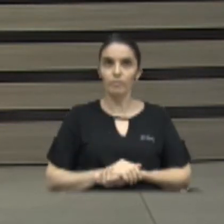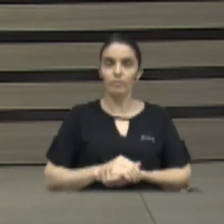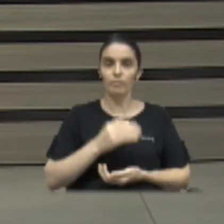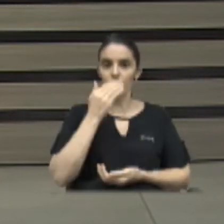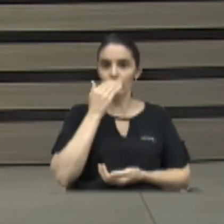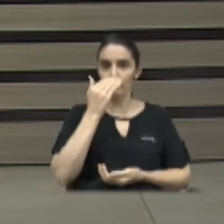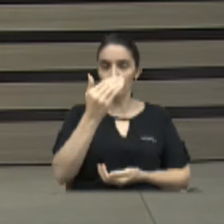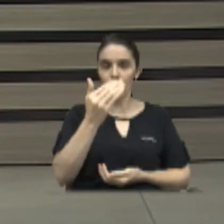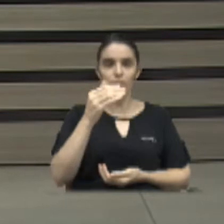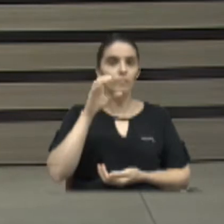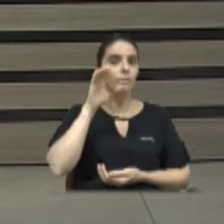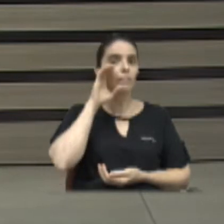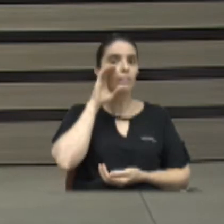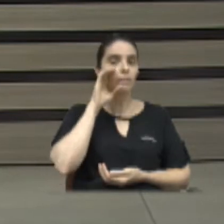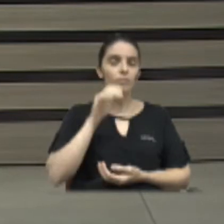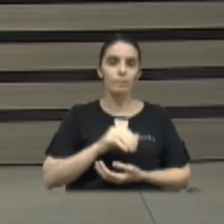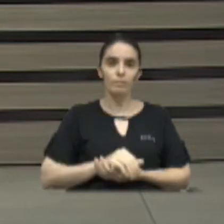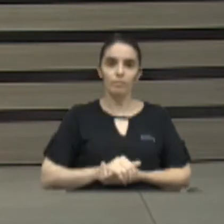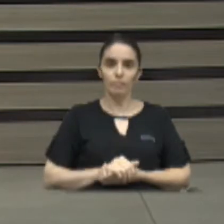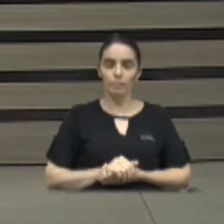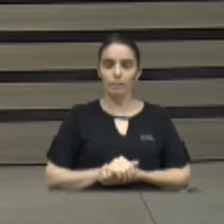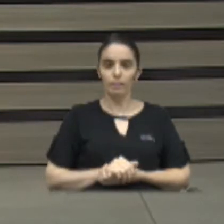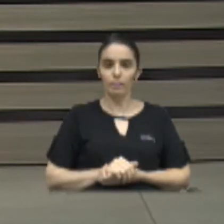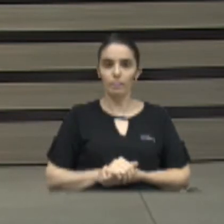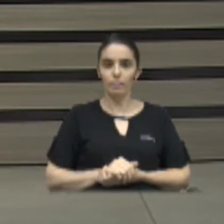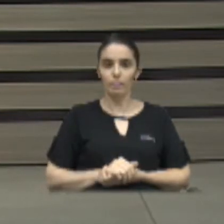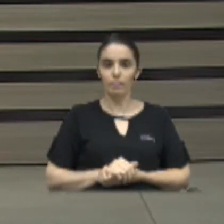questão de ordem, vereador Constâncio. Félix.